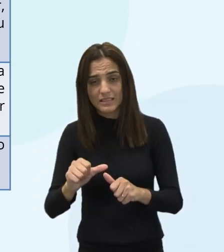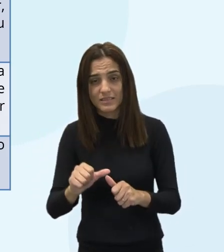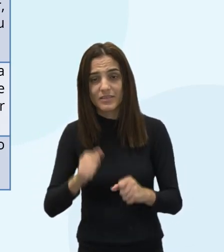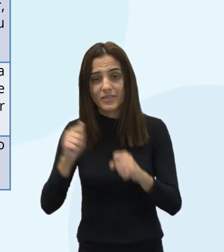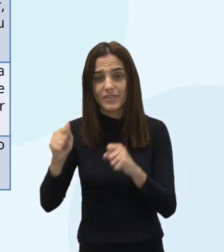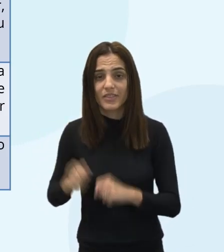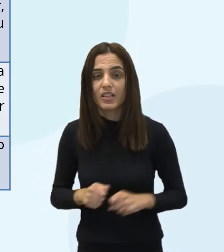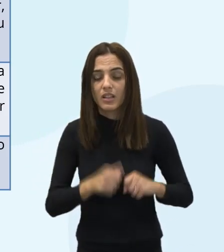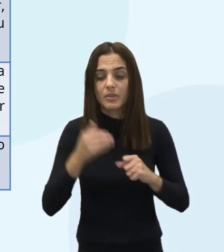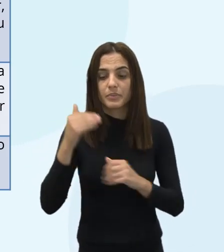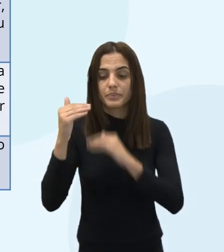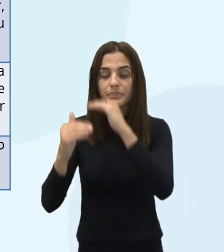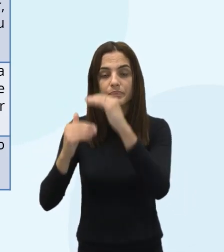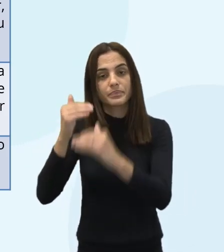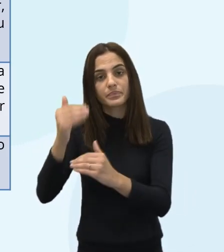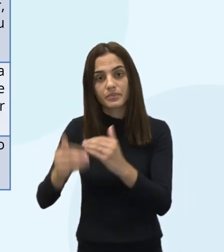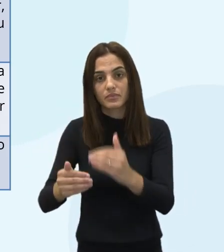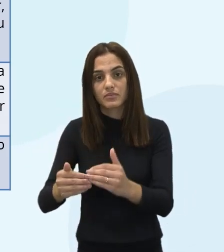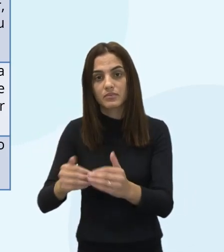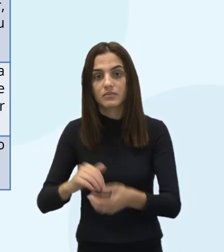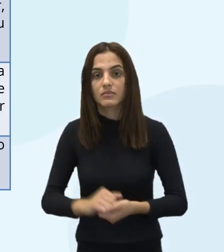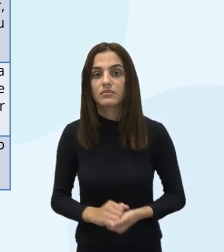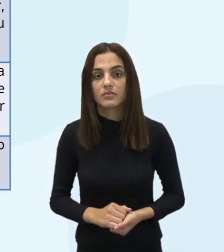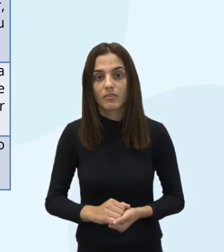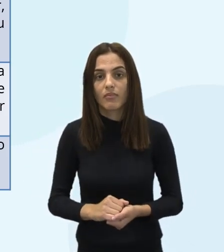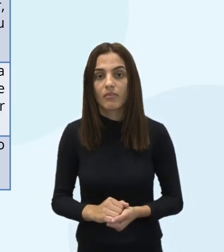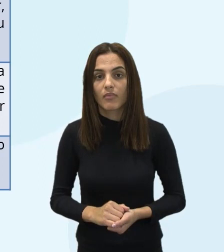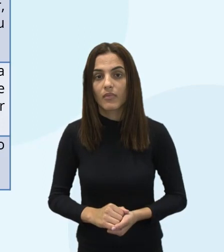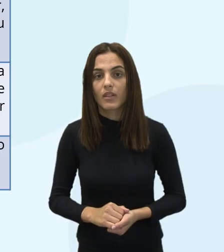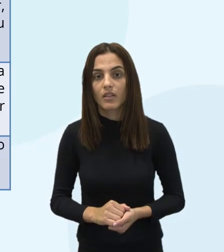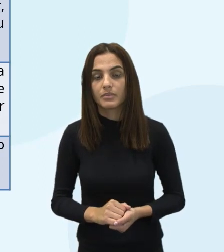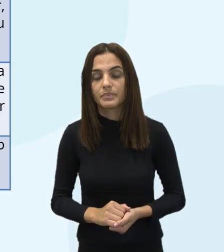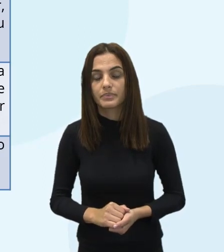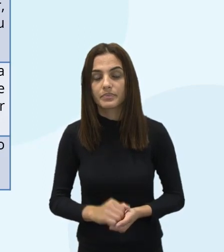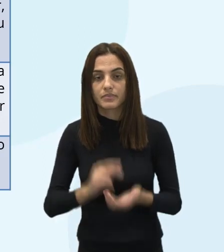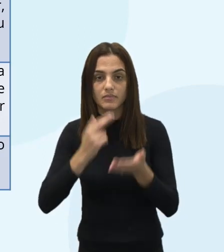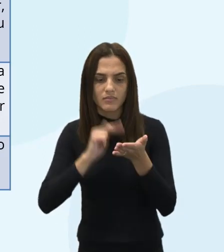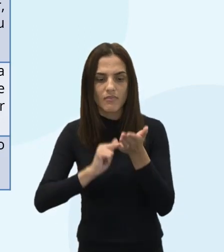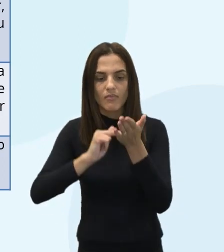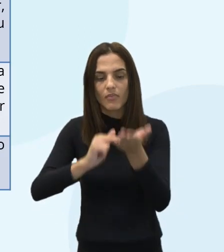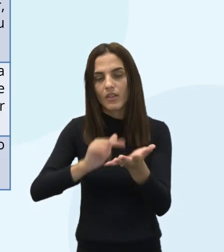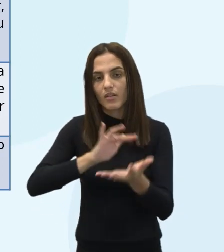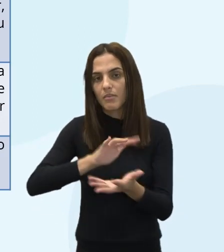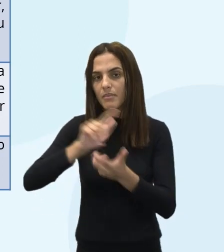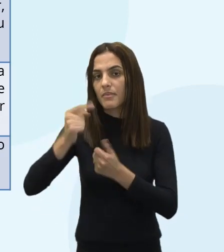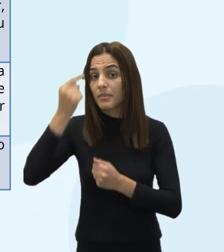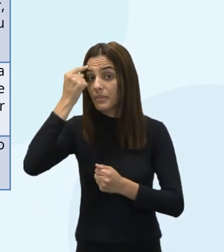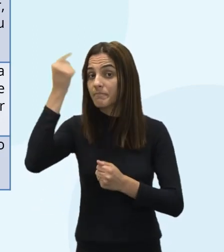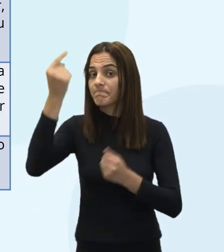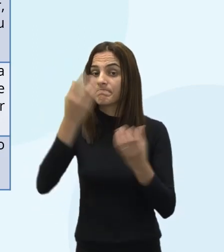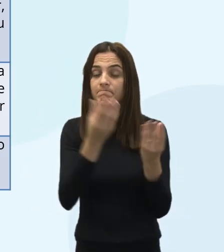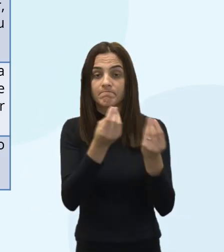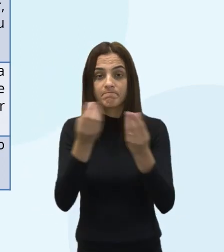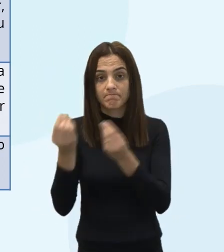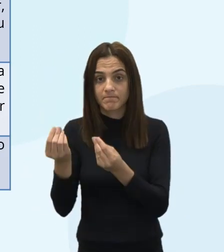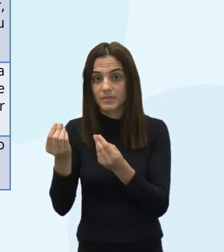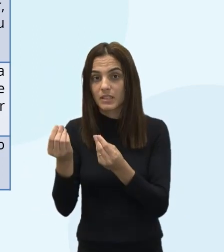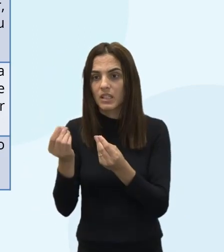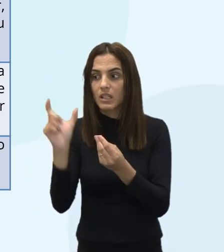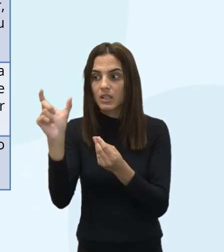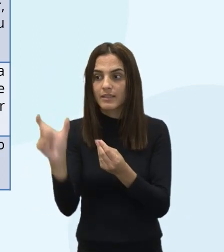o processo de produção dessa Carta Universal pensasse muito, mas muito mesmo na questão